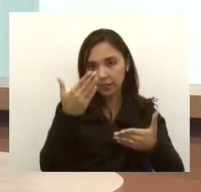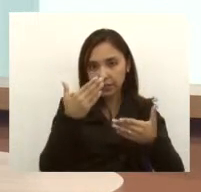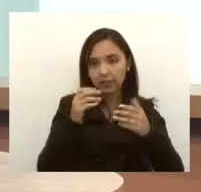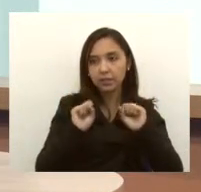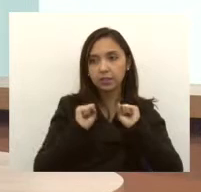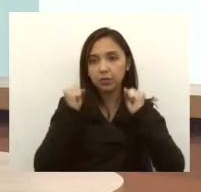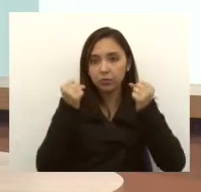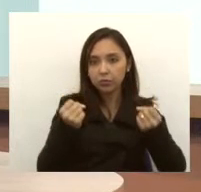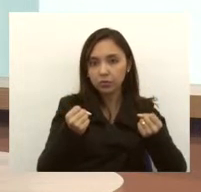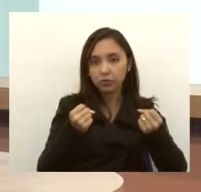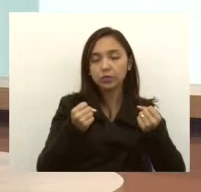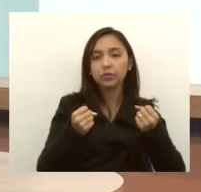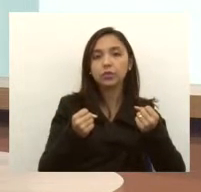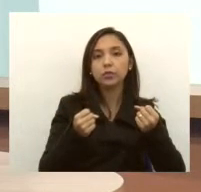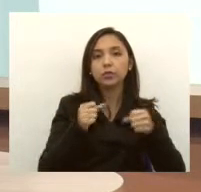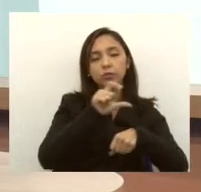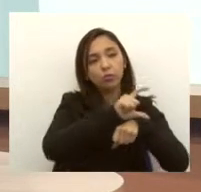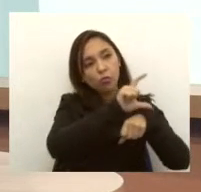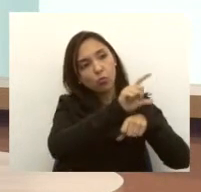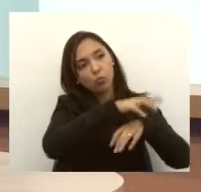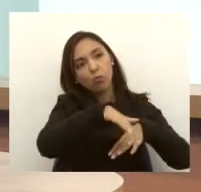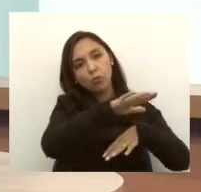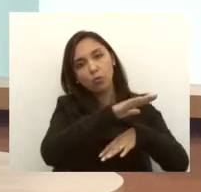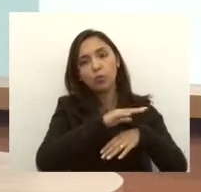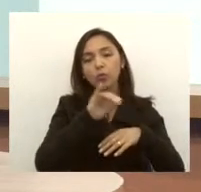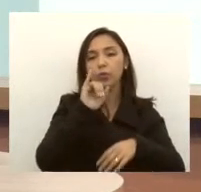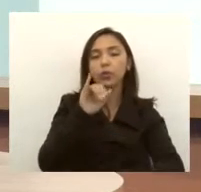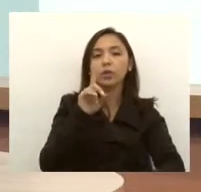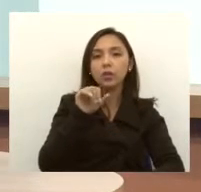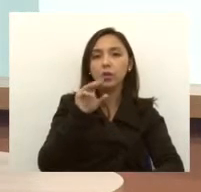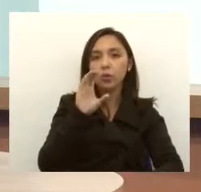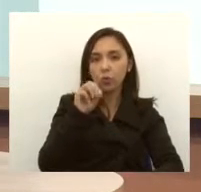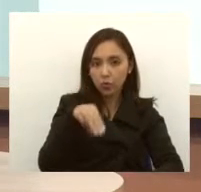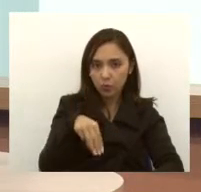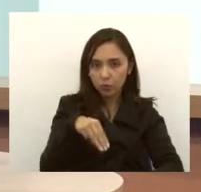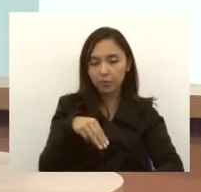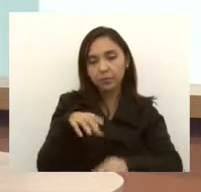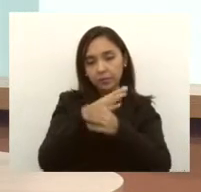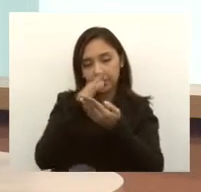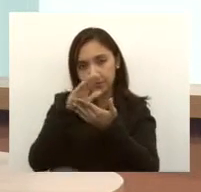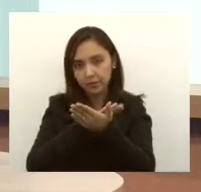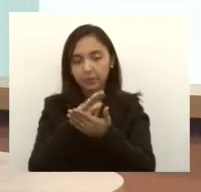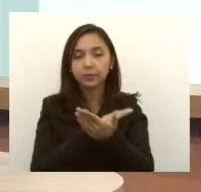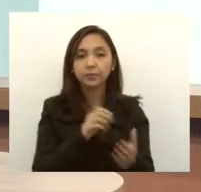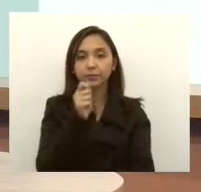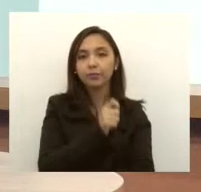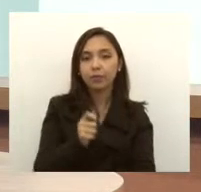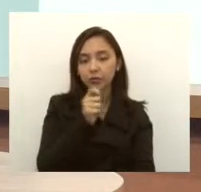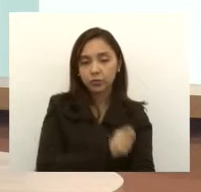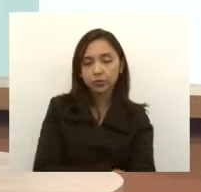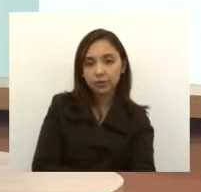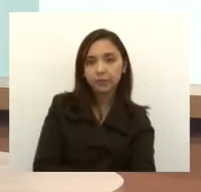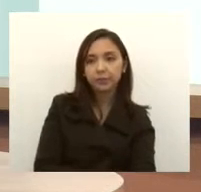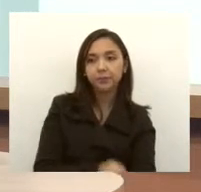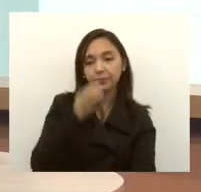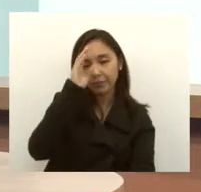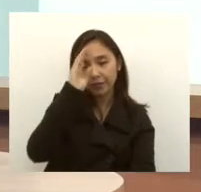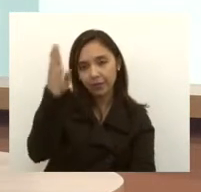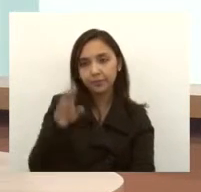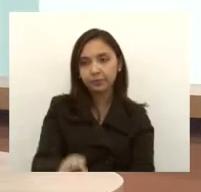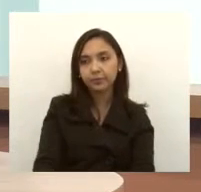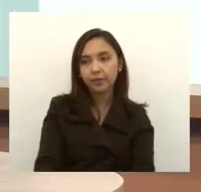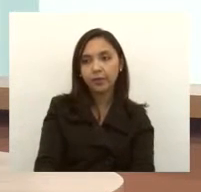empenho dos comerciantes, do IDECOM, até mesmo o pessoal da Associação Comercial, mas